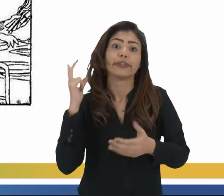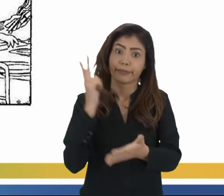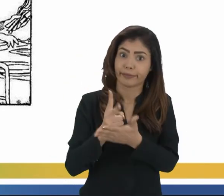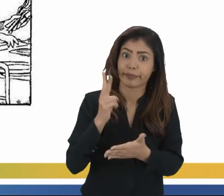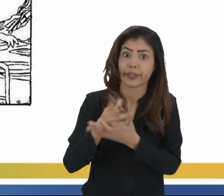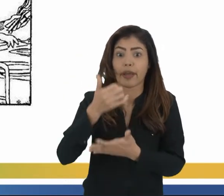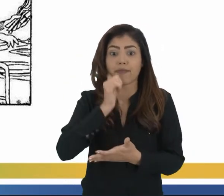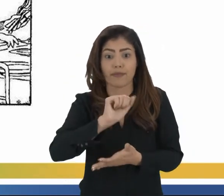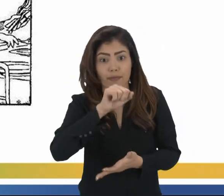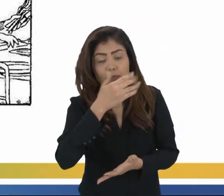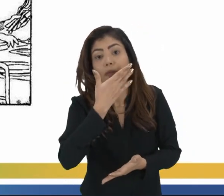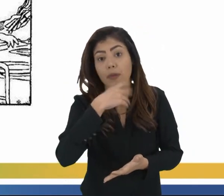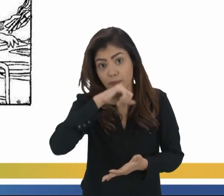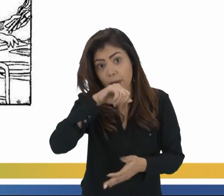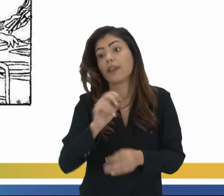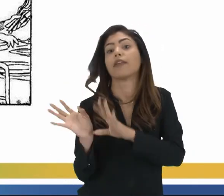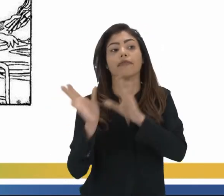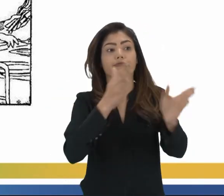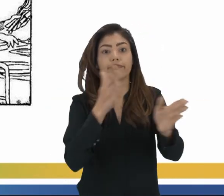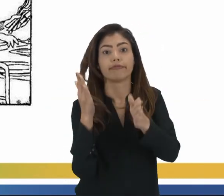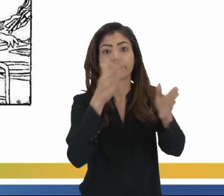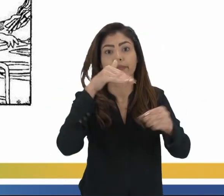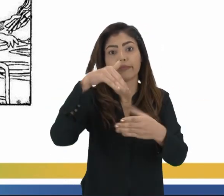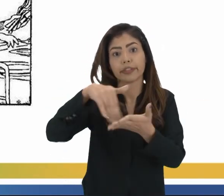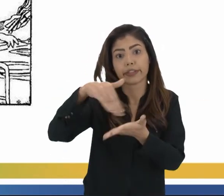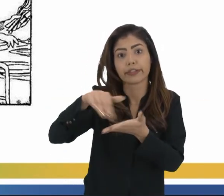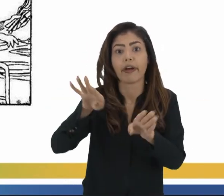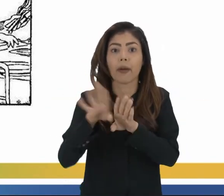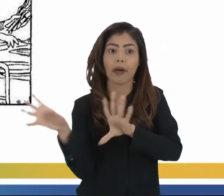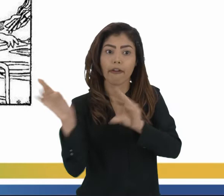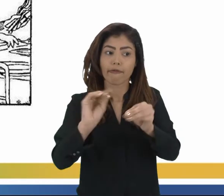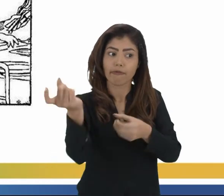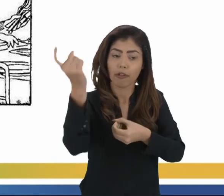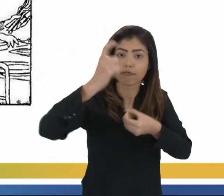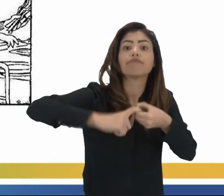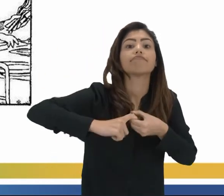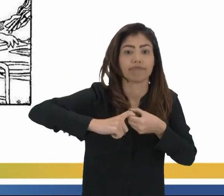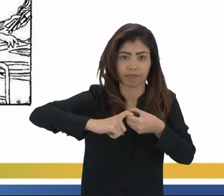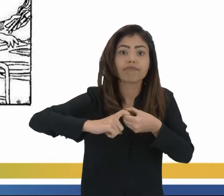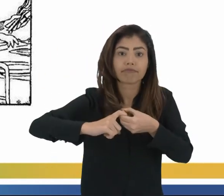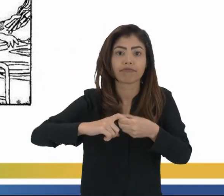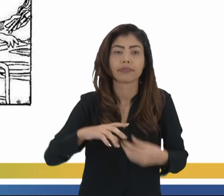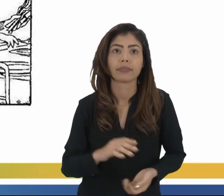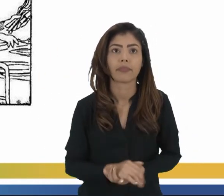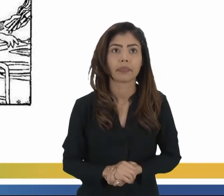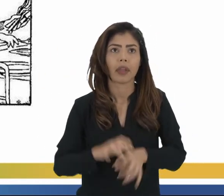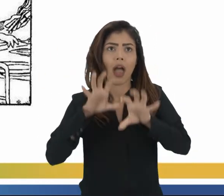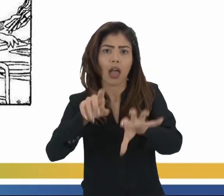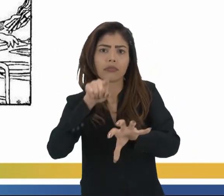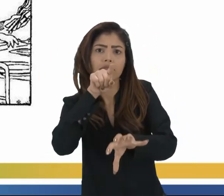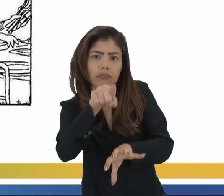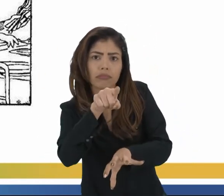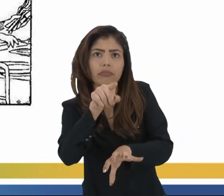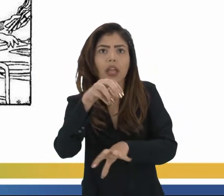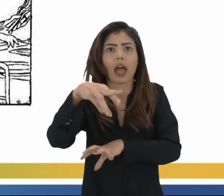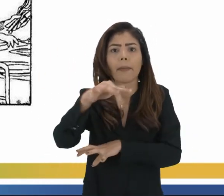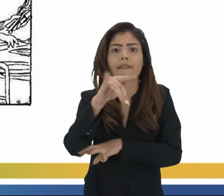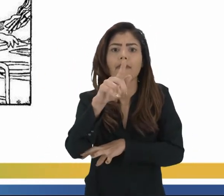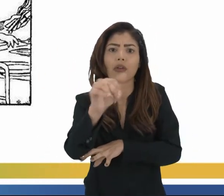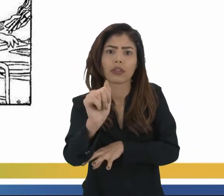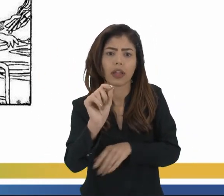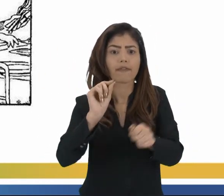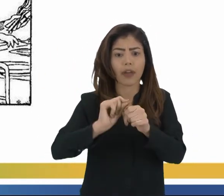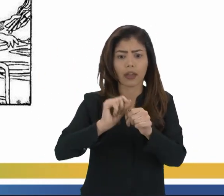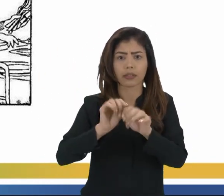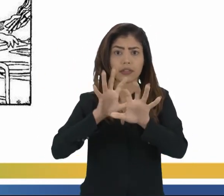dia o nosso pai para o escritório para que no final do dia nos devolvam isso. Essa referência que a Mafalda faz com o pai,